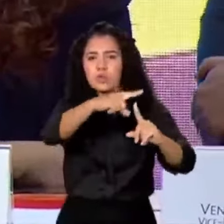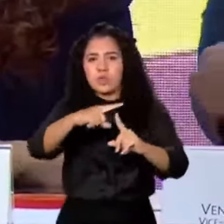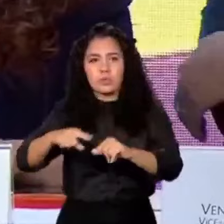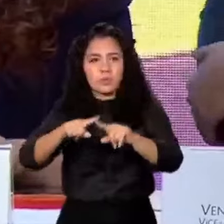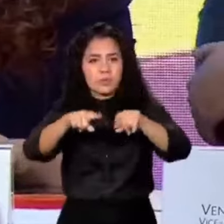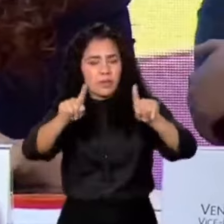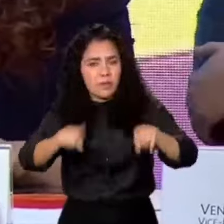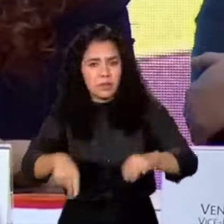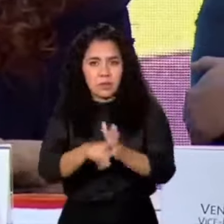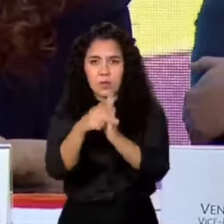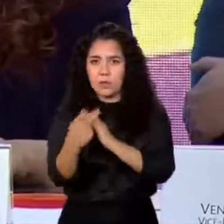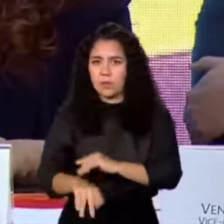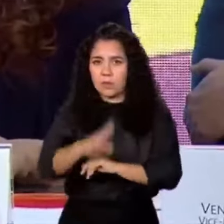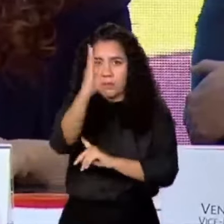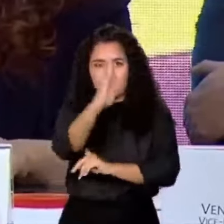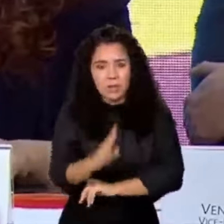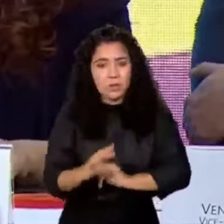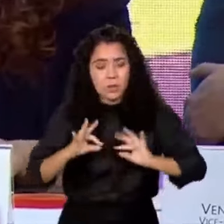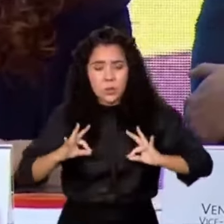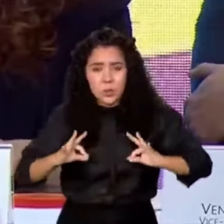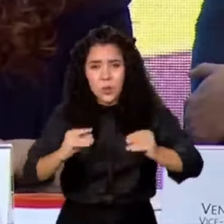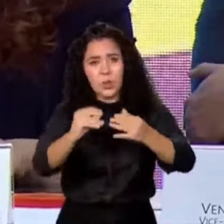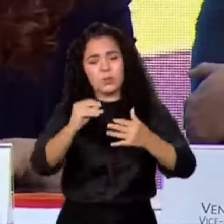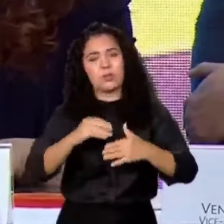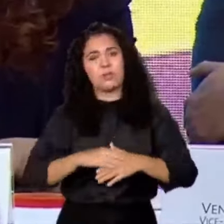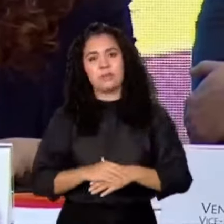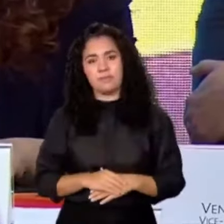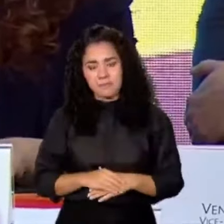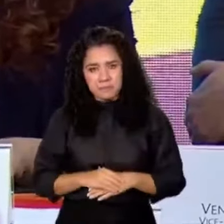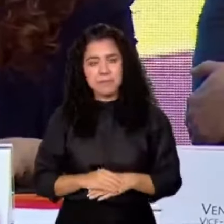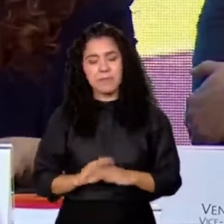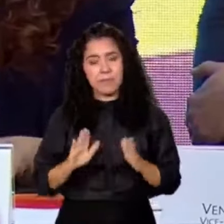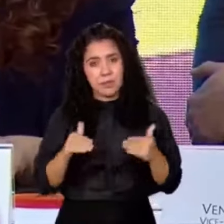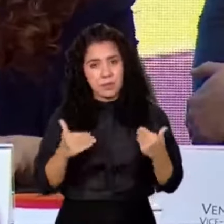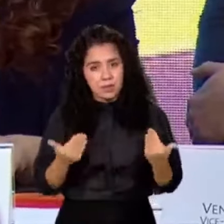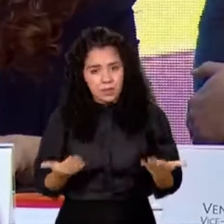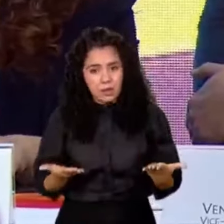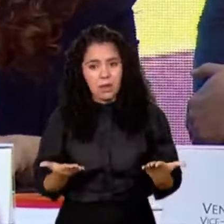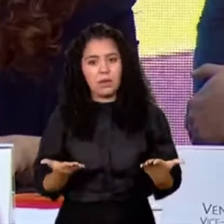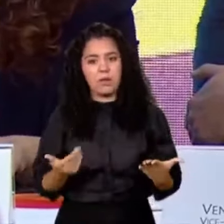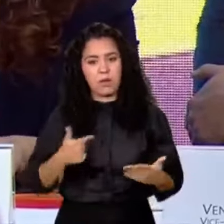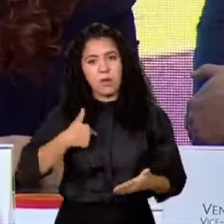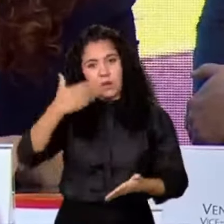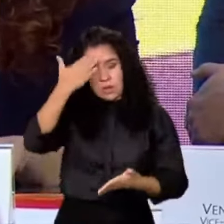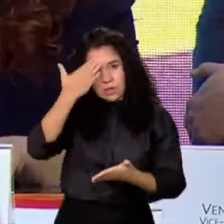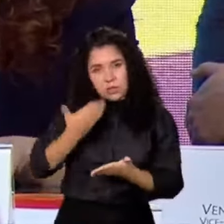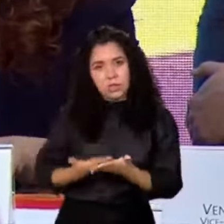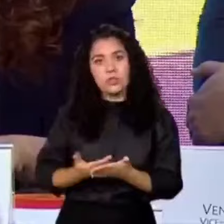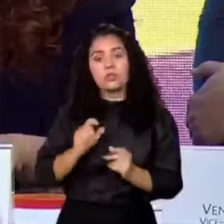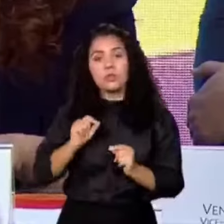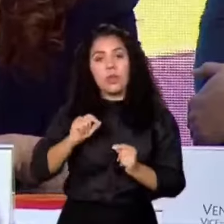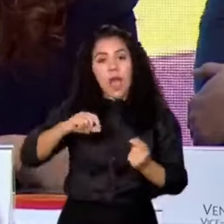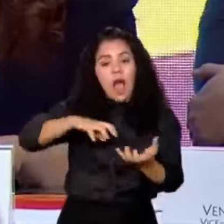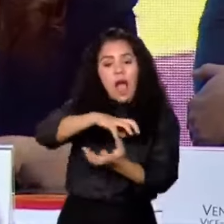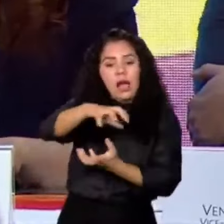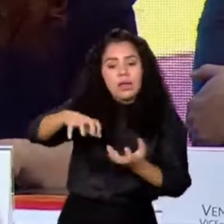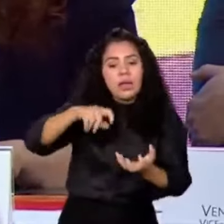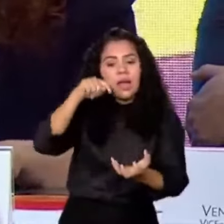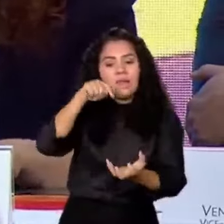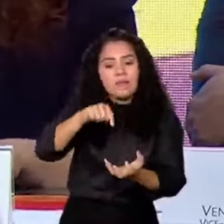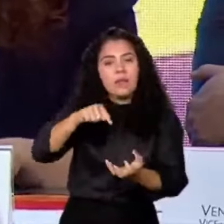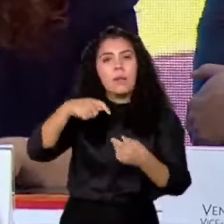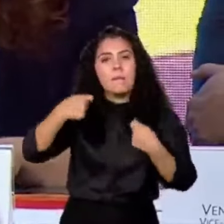país, todas. Então, eu acho que a greve é quando não há mais diálogo, quando não há